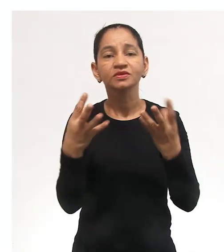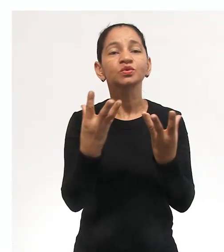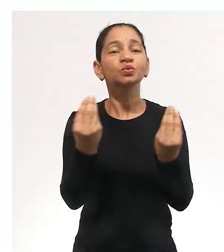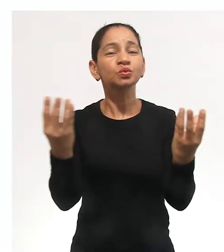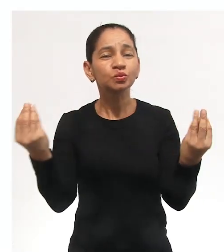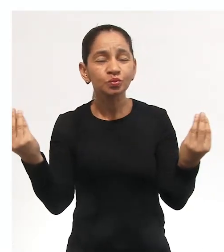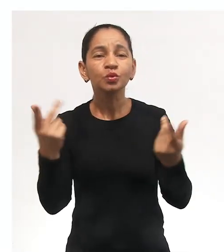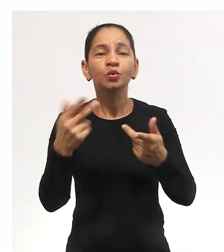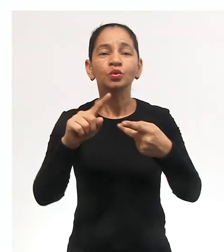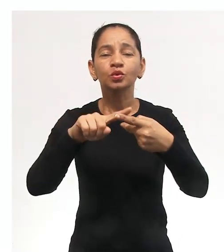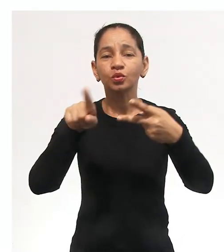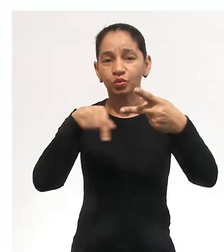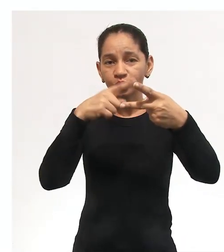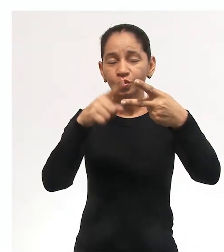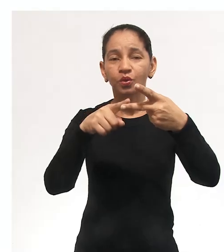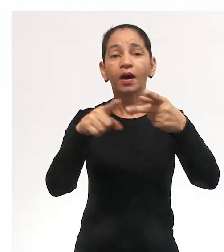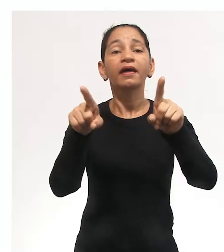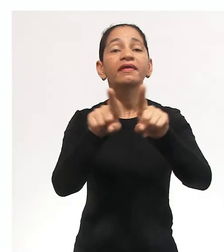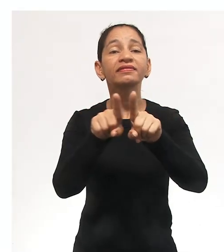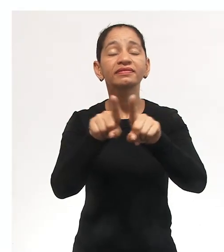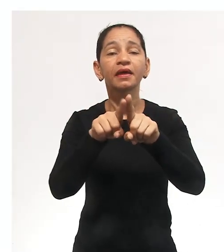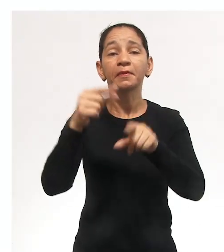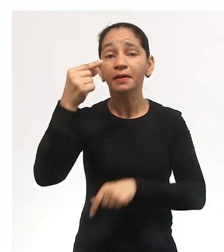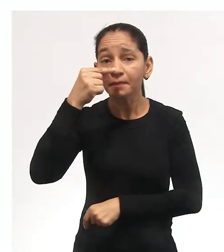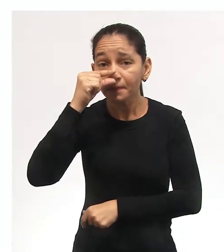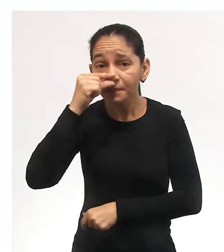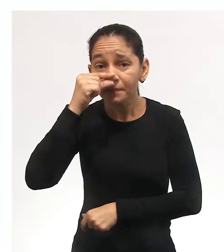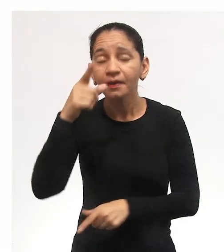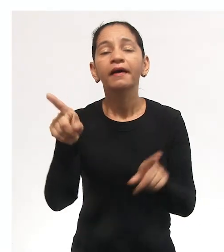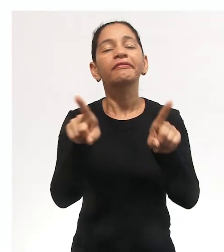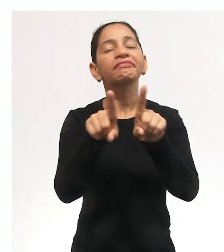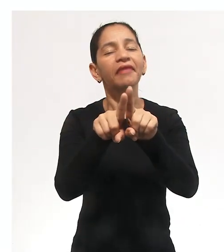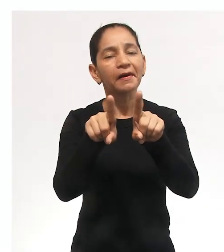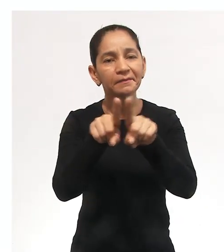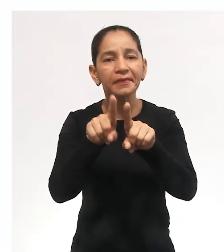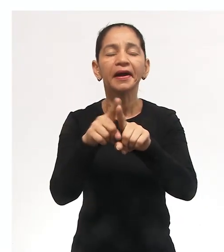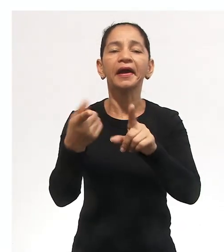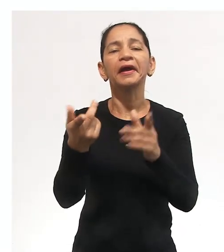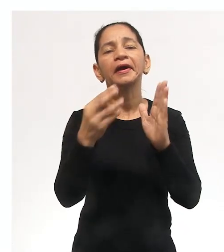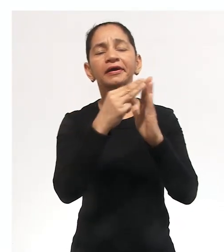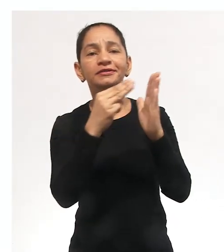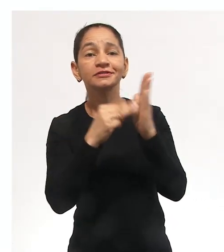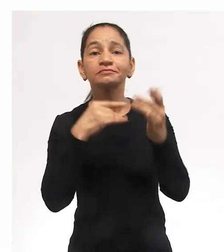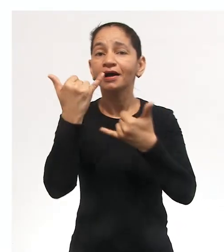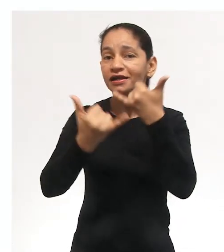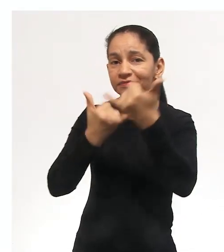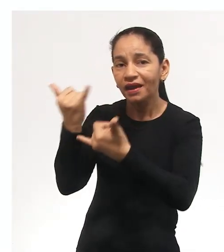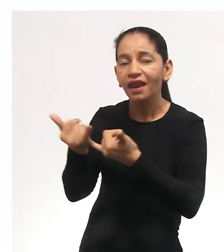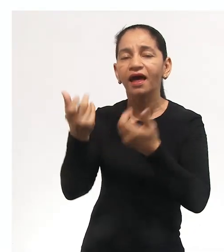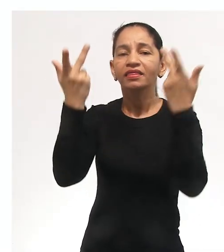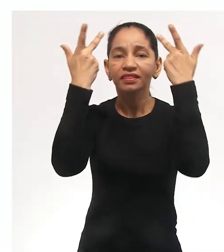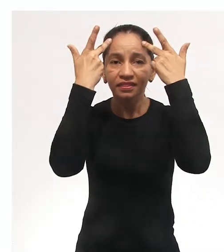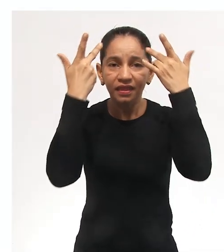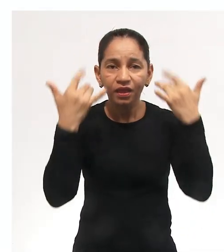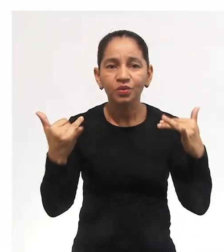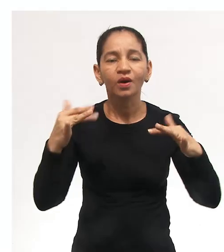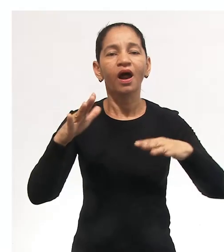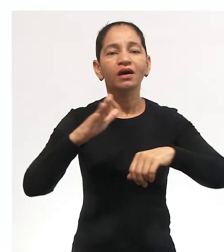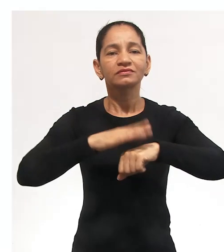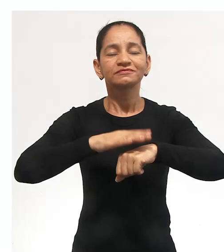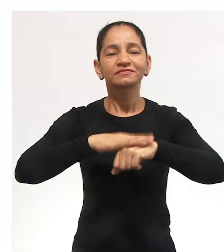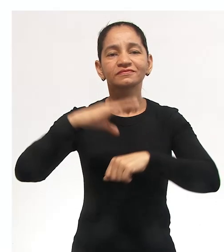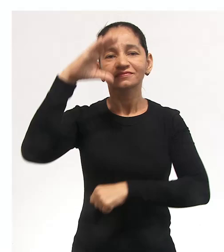Jean-Jacques Rousseau e Joan N. Pestalozzi, que defendiam métodos mais lúdicos e naturais, com foco